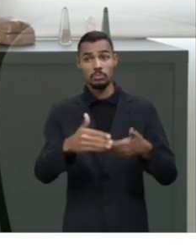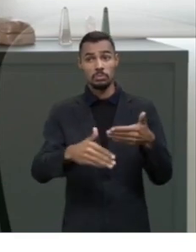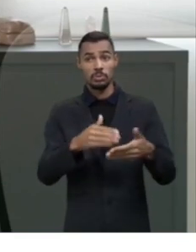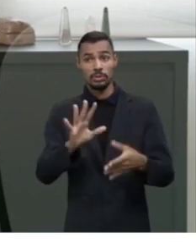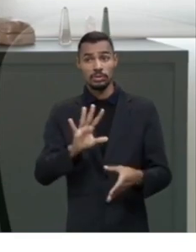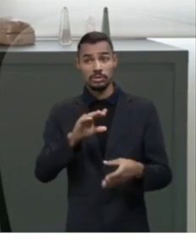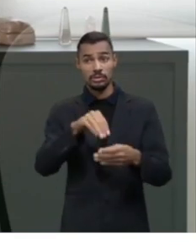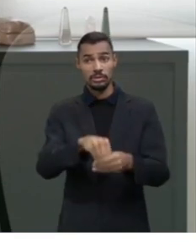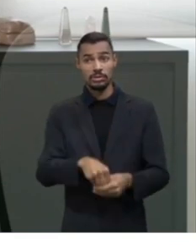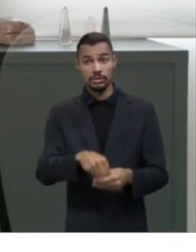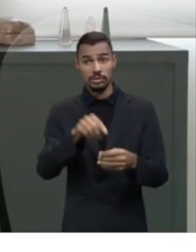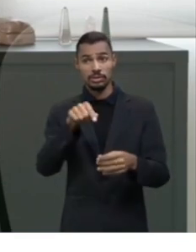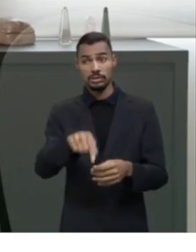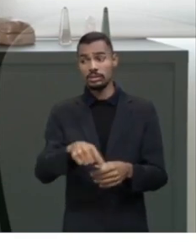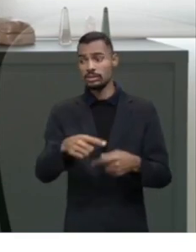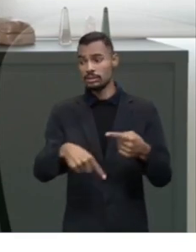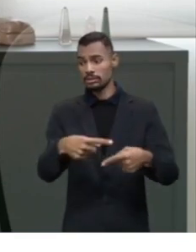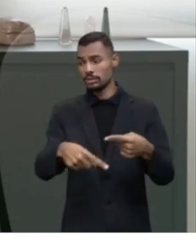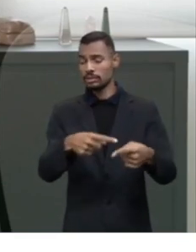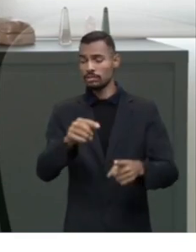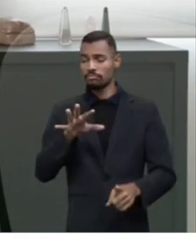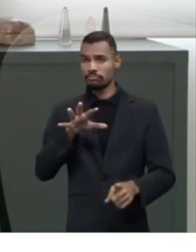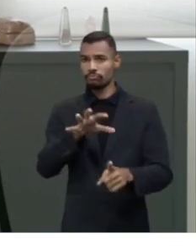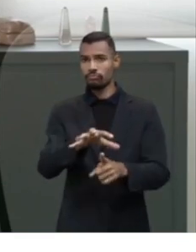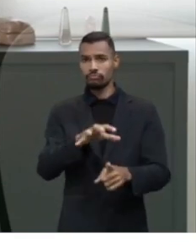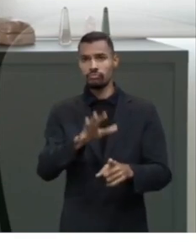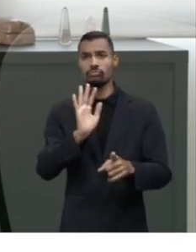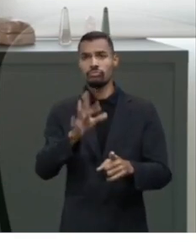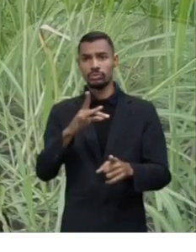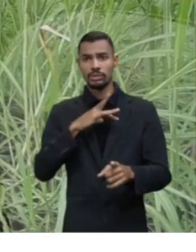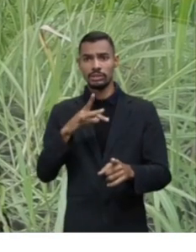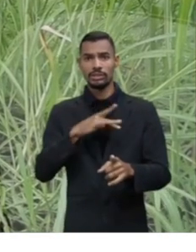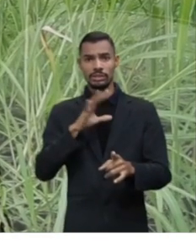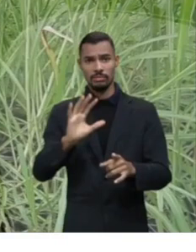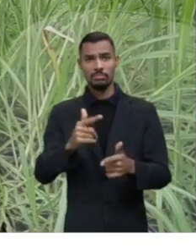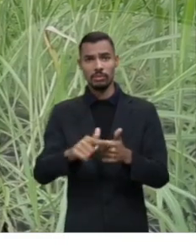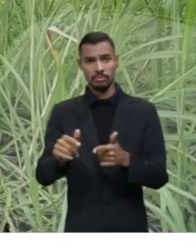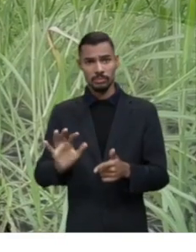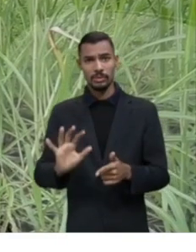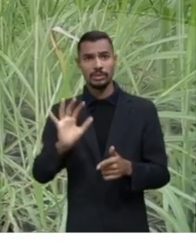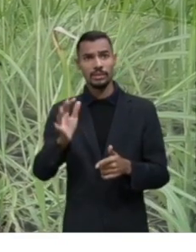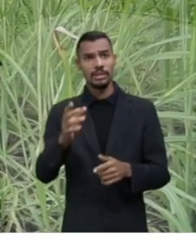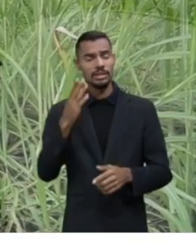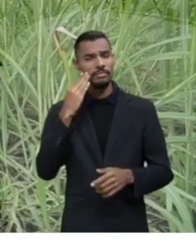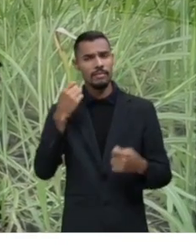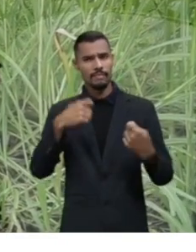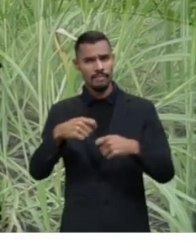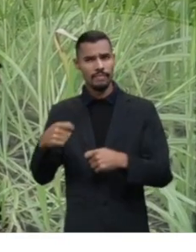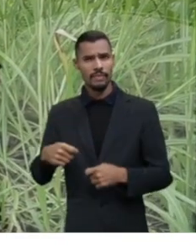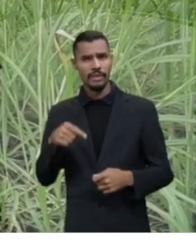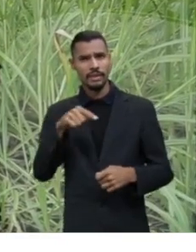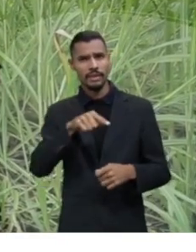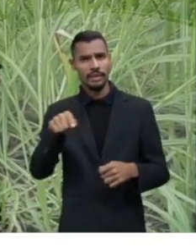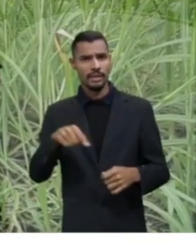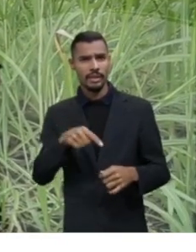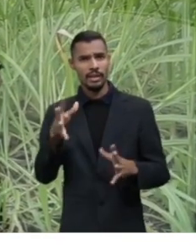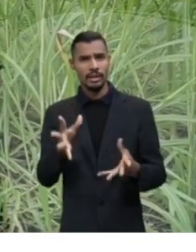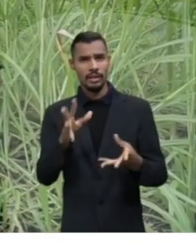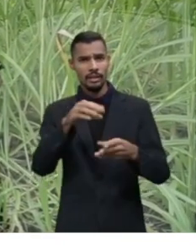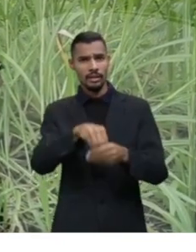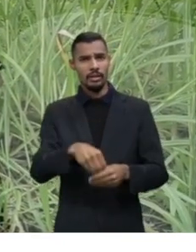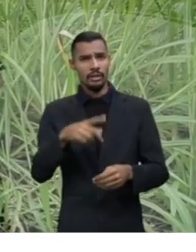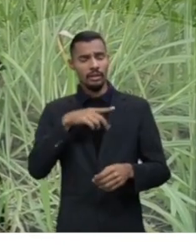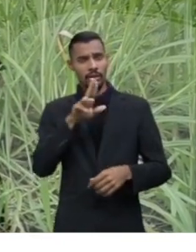de instalação da estaca, que é por impacto, gera fissuras. Pois é, checar a necessidade do ensaio de integridade